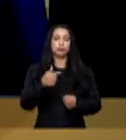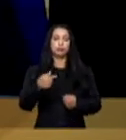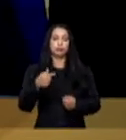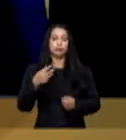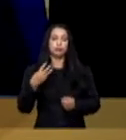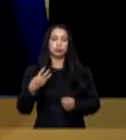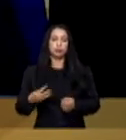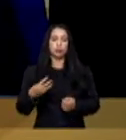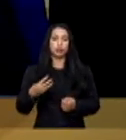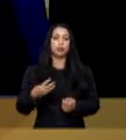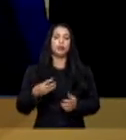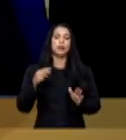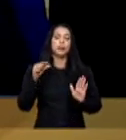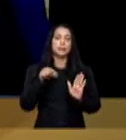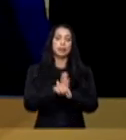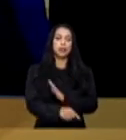1º,